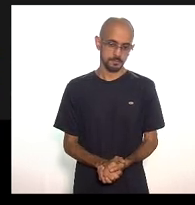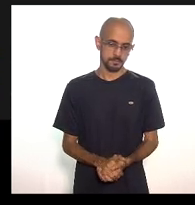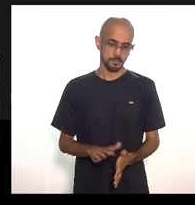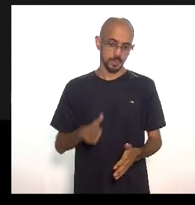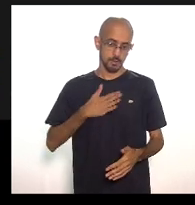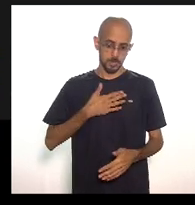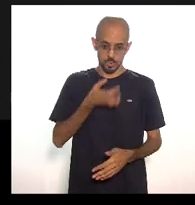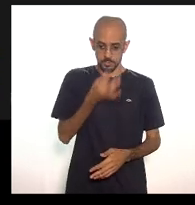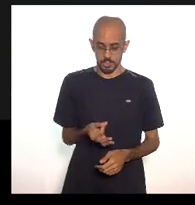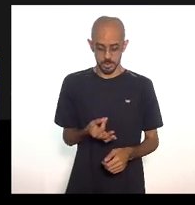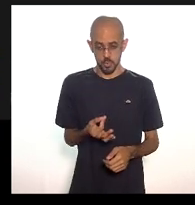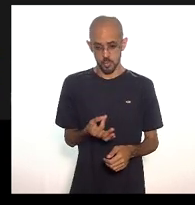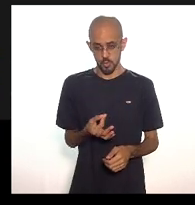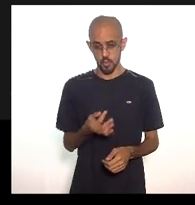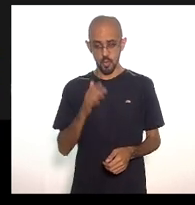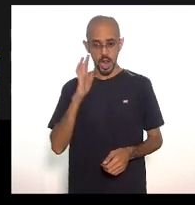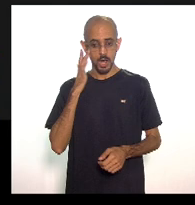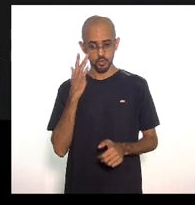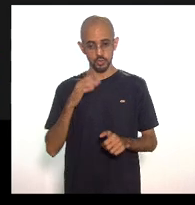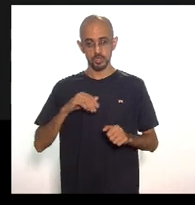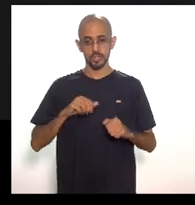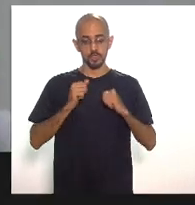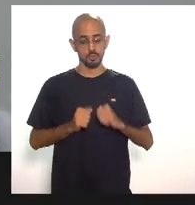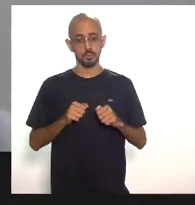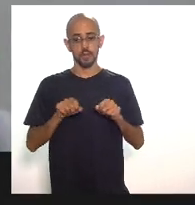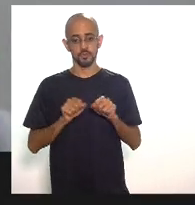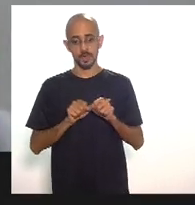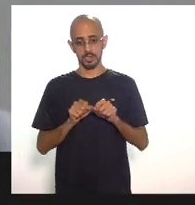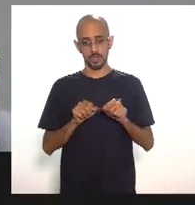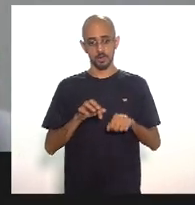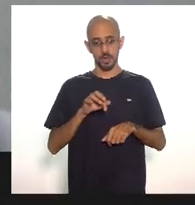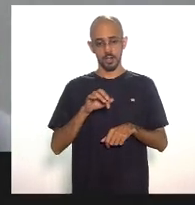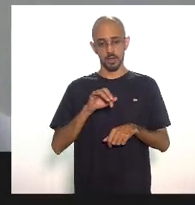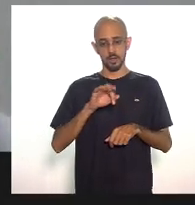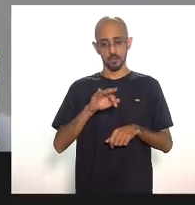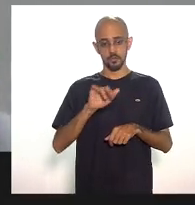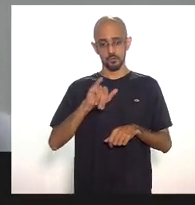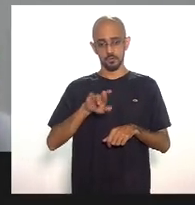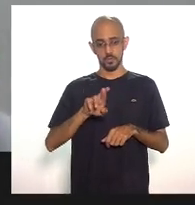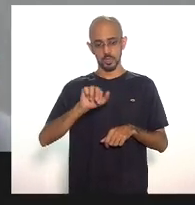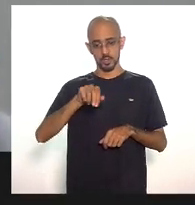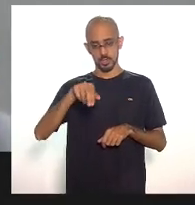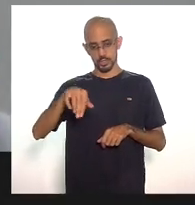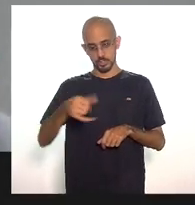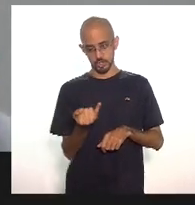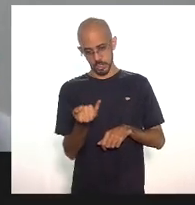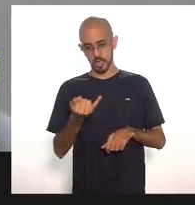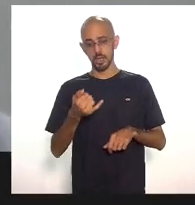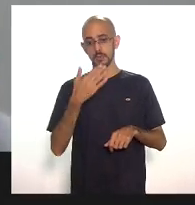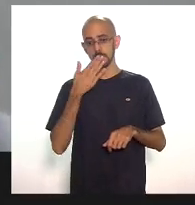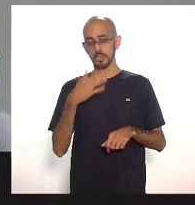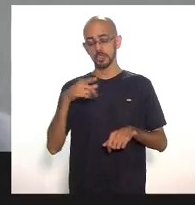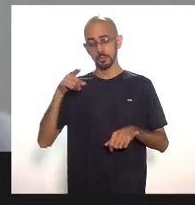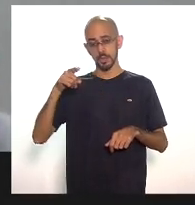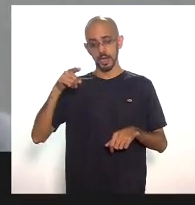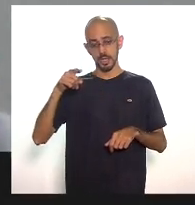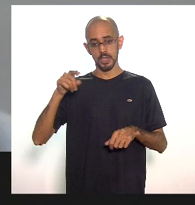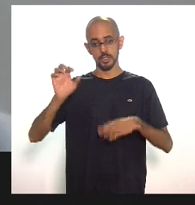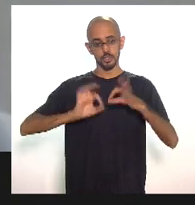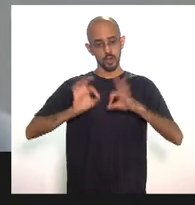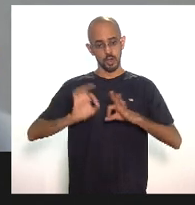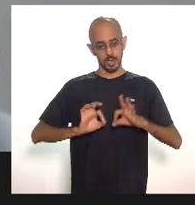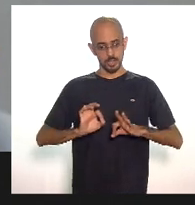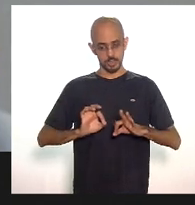Eu acho que a gente poderia fazer esse papo com a Firjan e pedir para que eles organizassem o setor econômico aí.